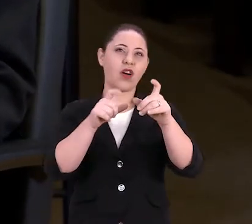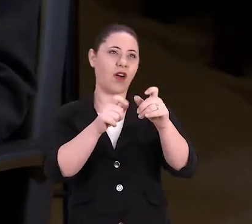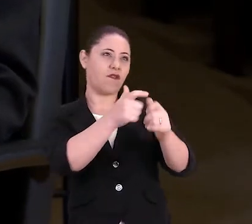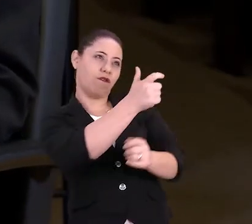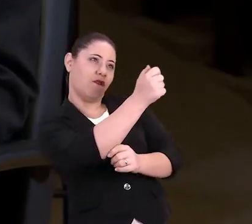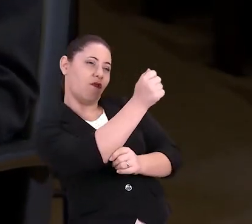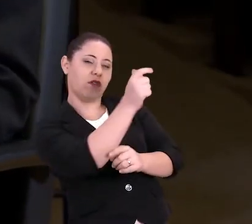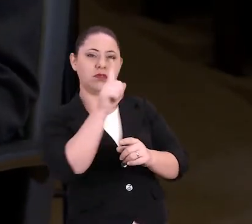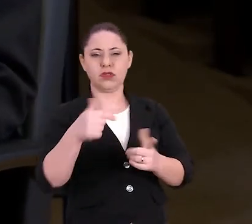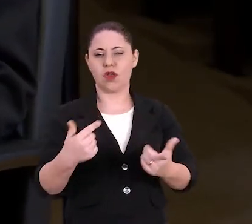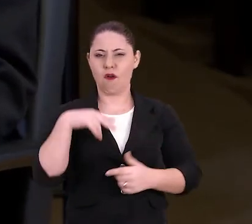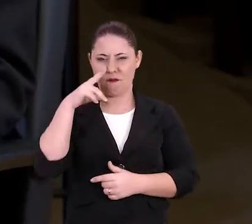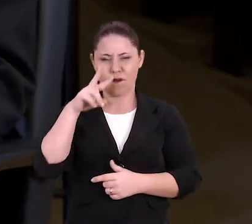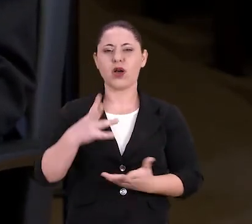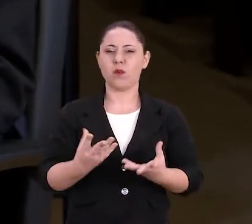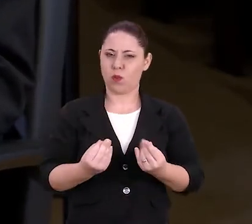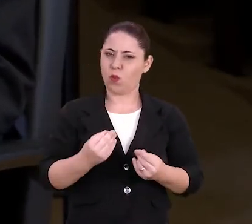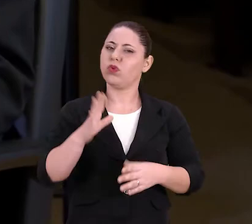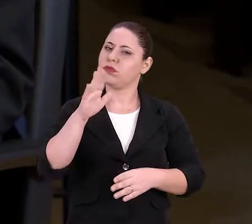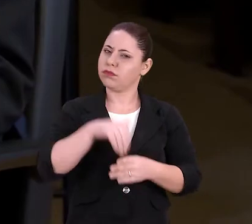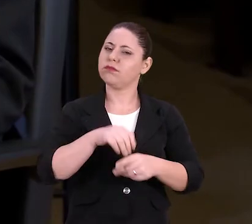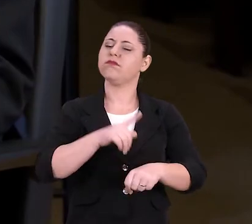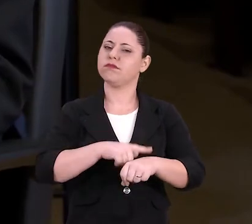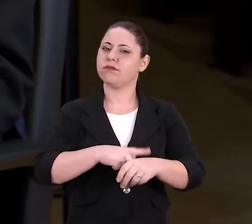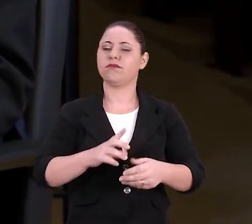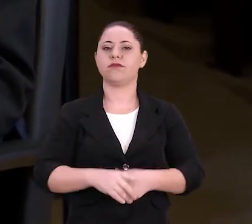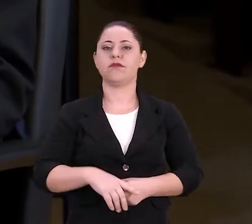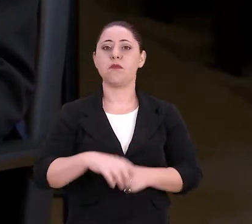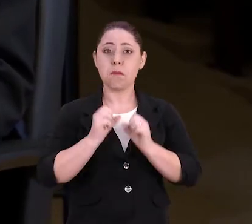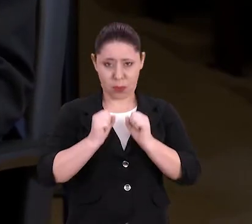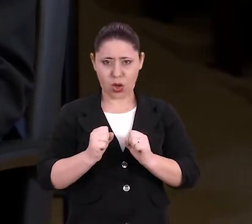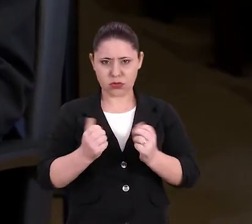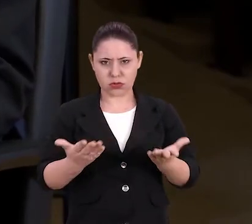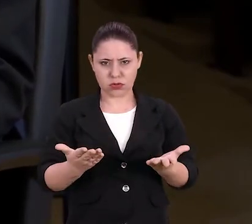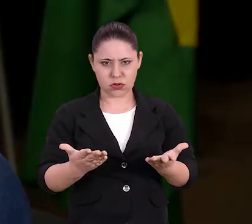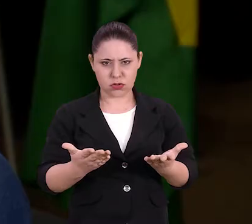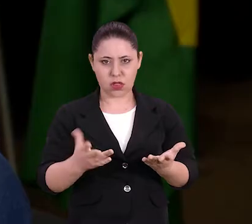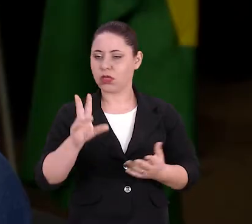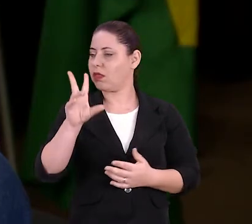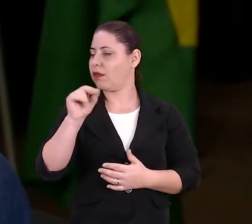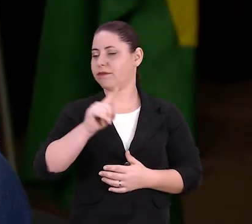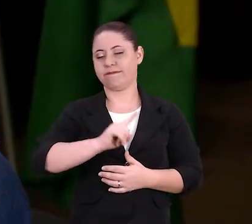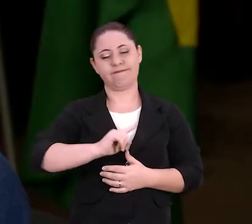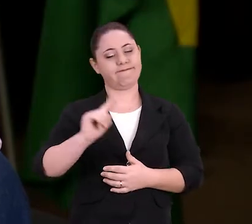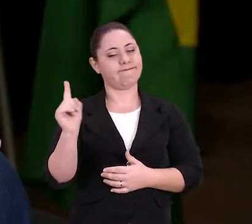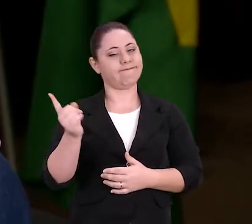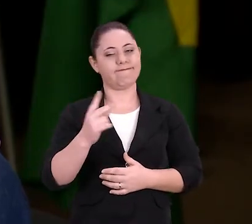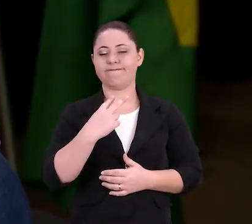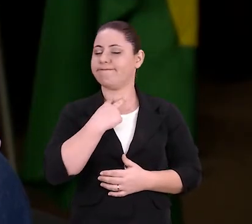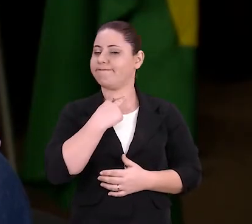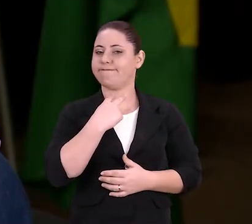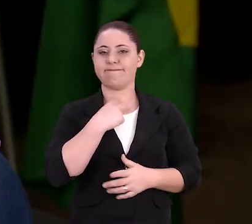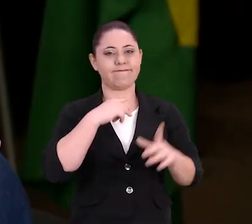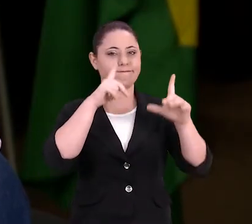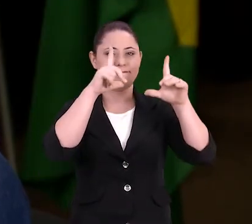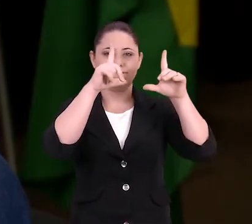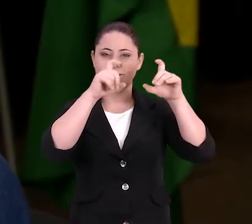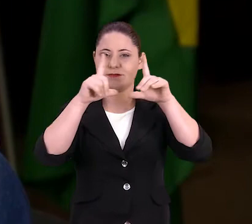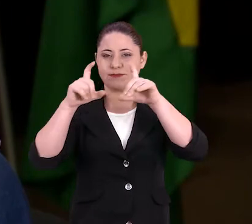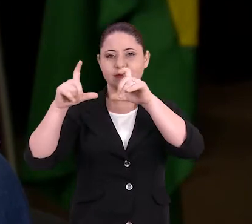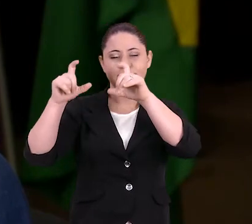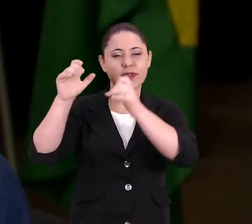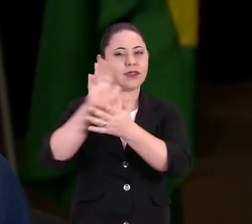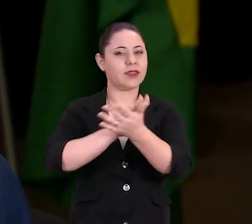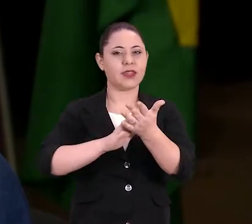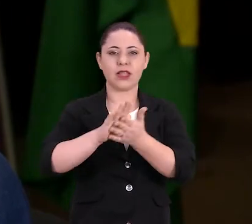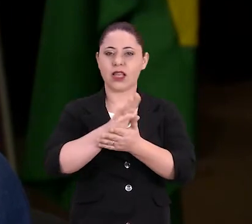vimos muitos casos a respeito disso também nas eleições. É permitido? Não, não é permitido fazer a